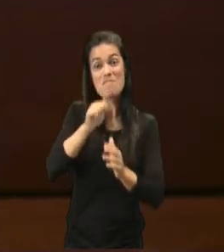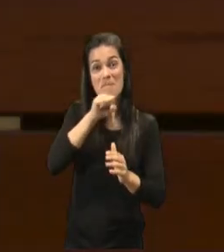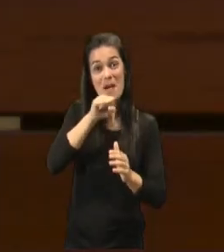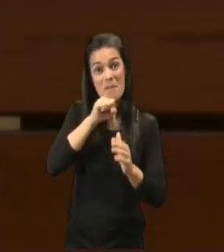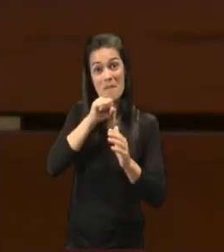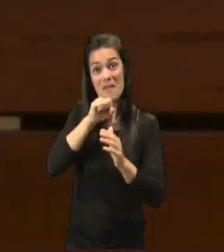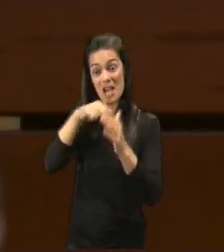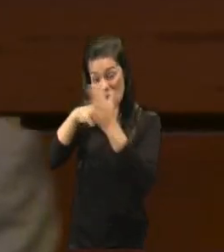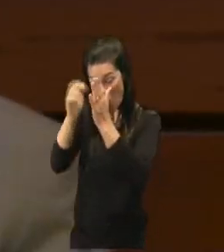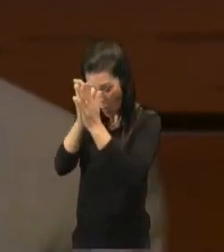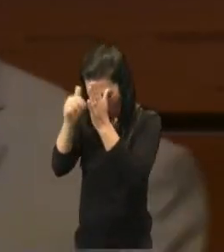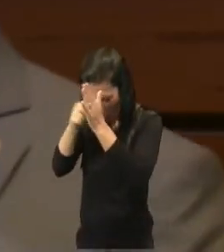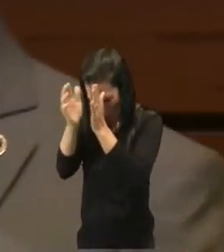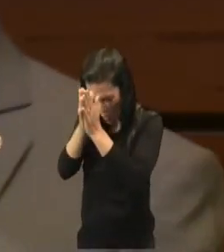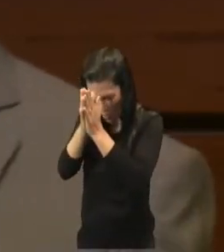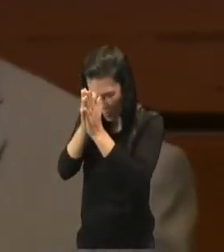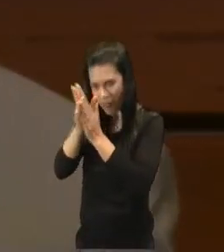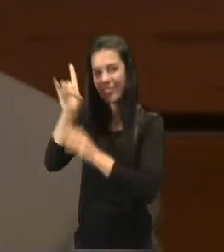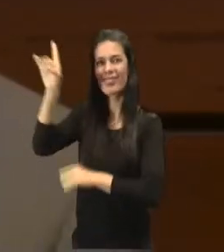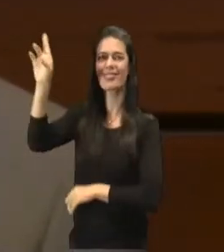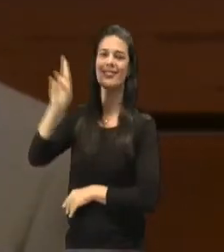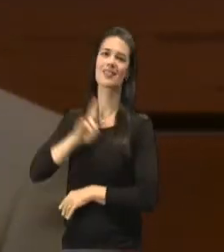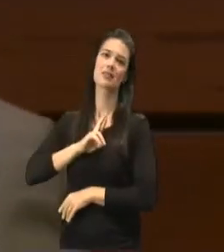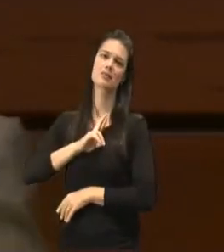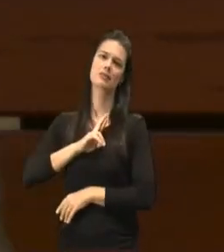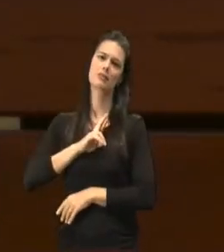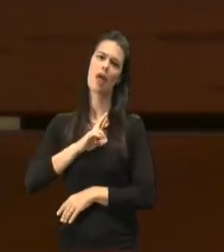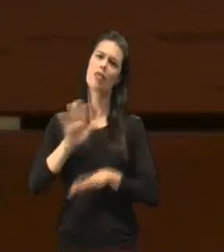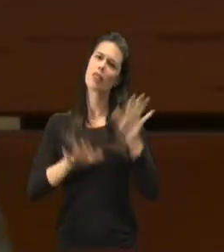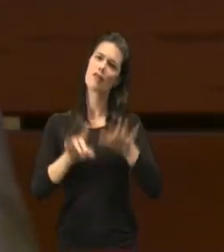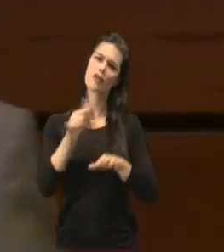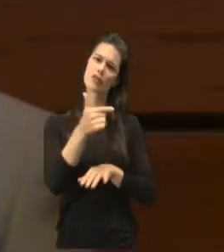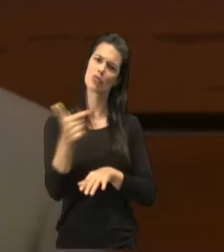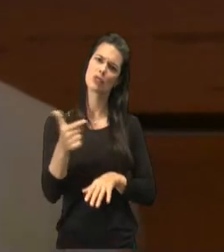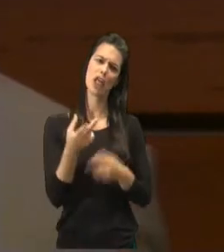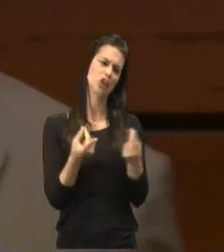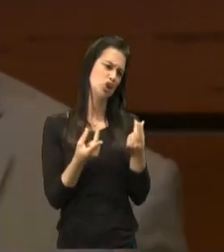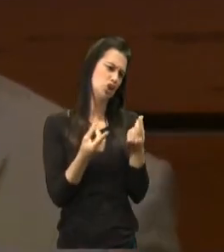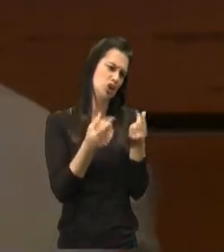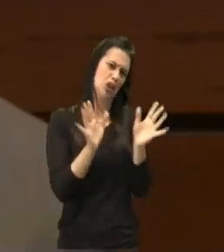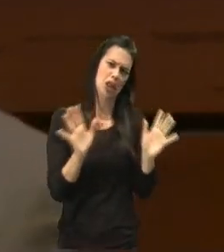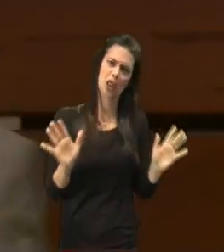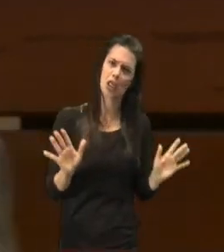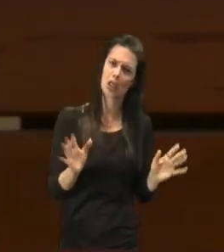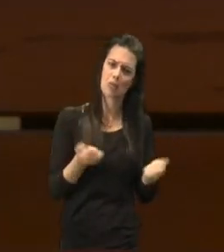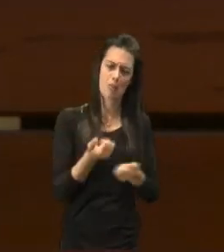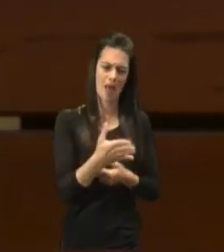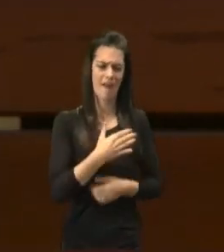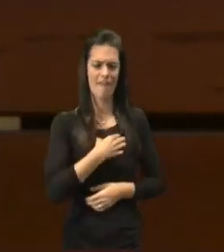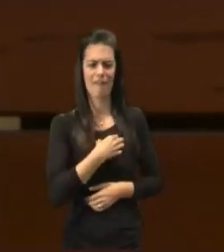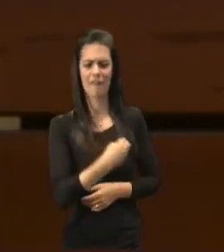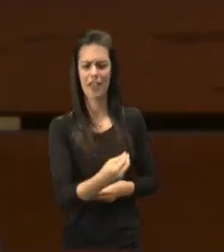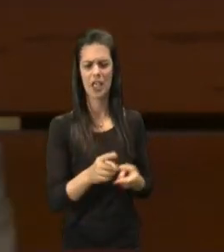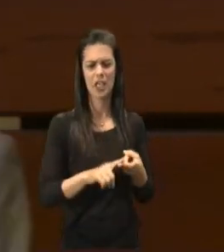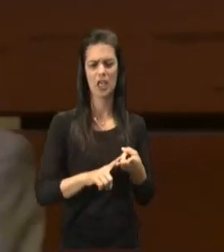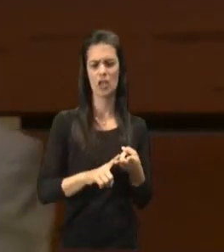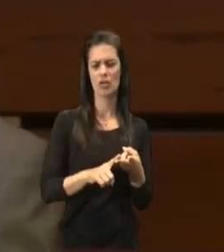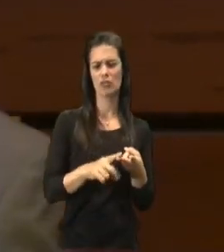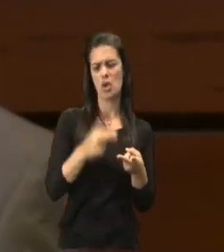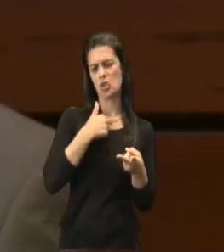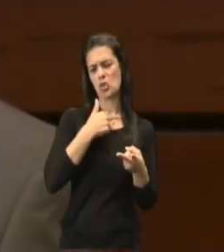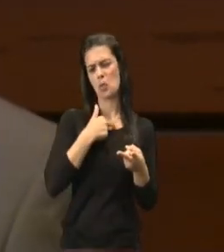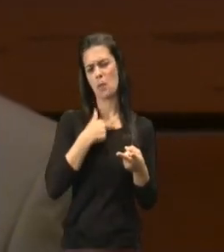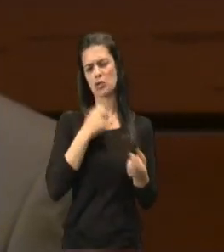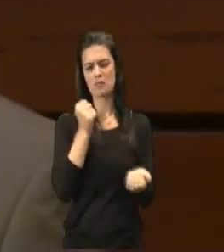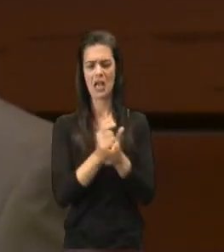Você pode não ter dinheiro para dar ao seu filho, você pode não ter condições de dar um bom futuro, um bom emprego, uma boa